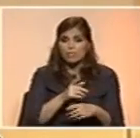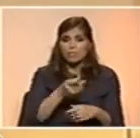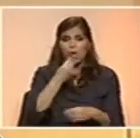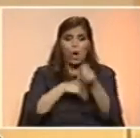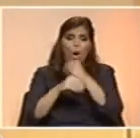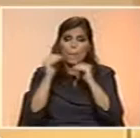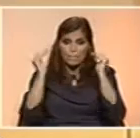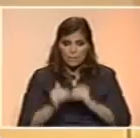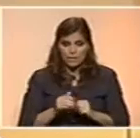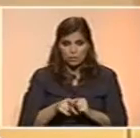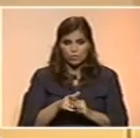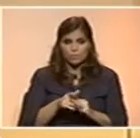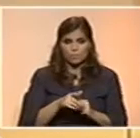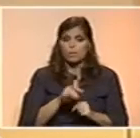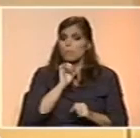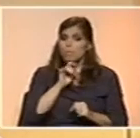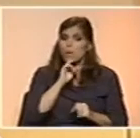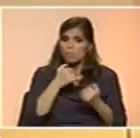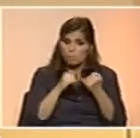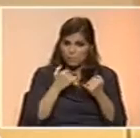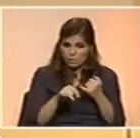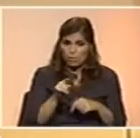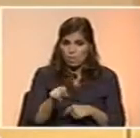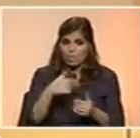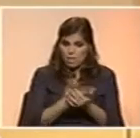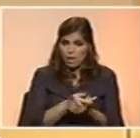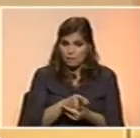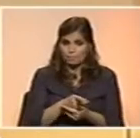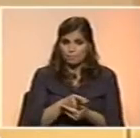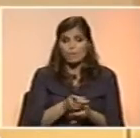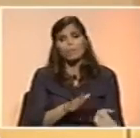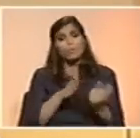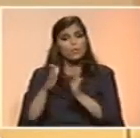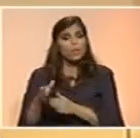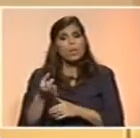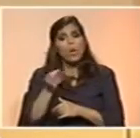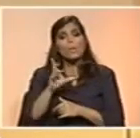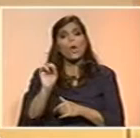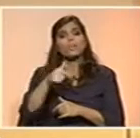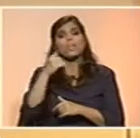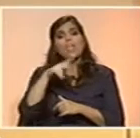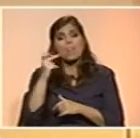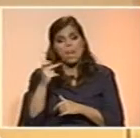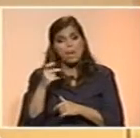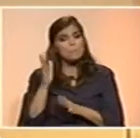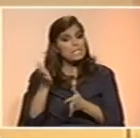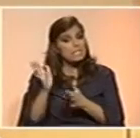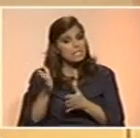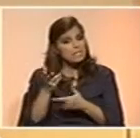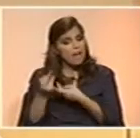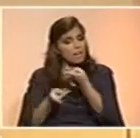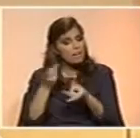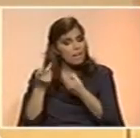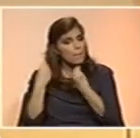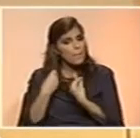menor quantidade Sim. e poderão ter esse risco energético. Por outro lado, a própria proteína tem que ser muito bem estruturada, o plano alimentar, de